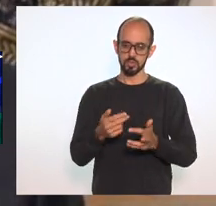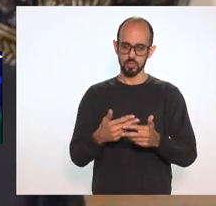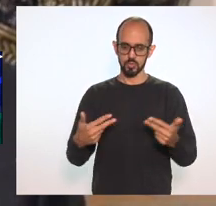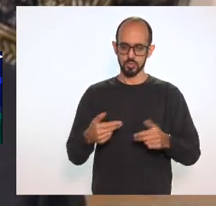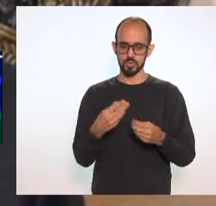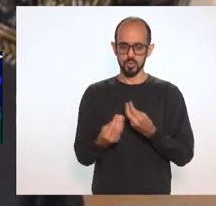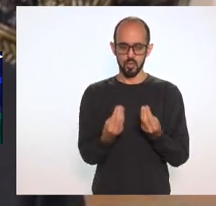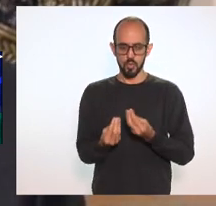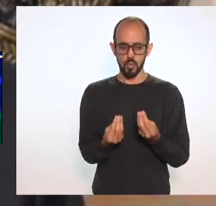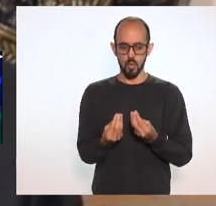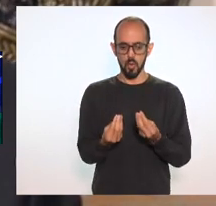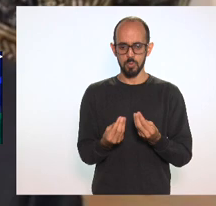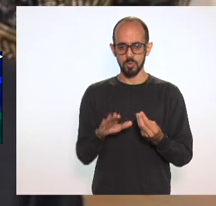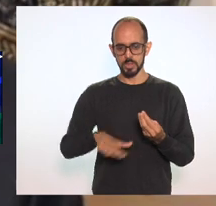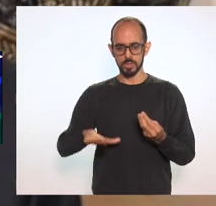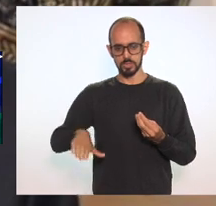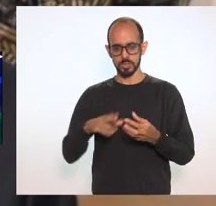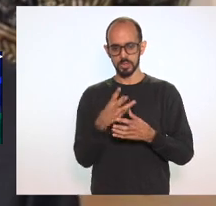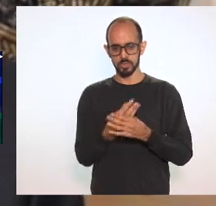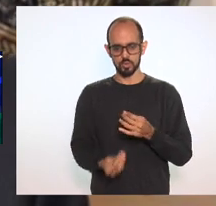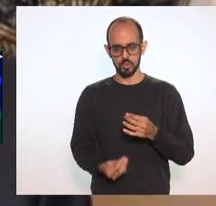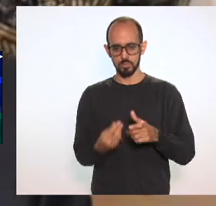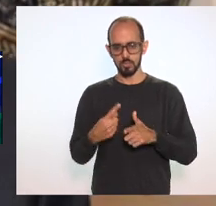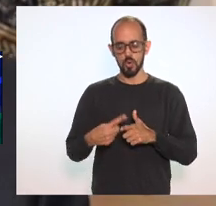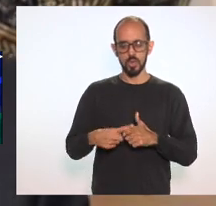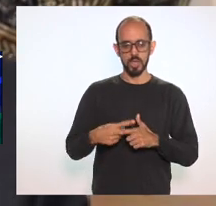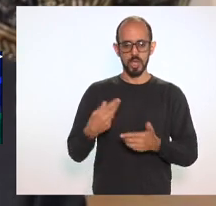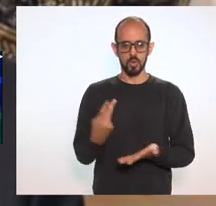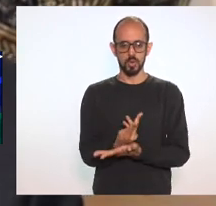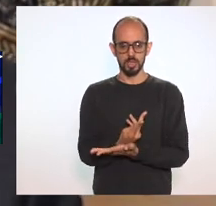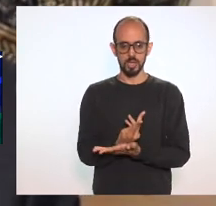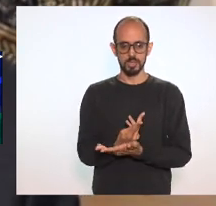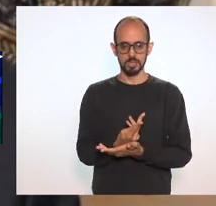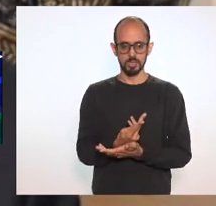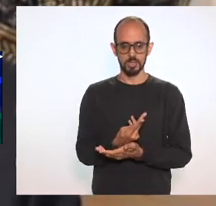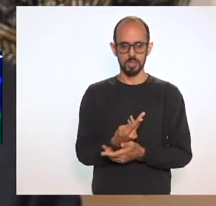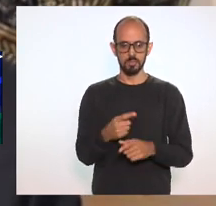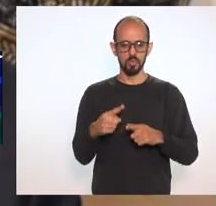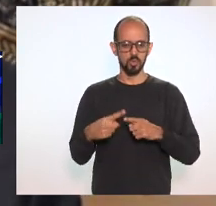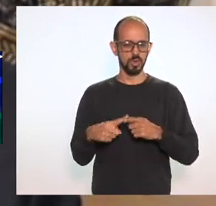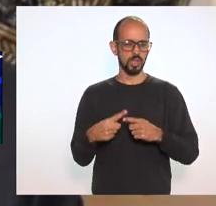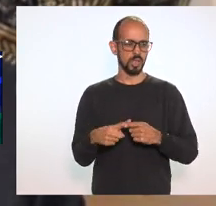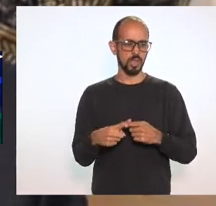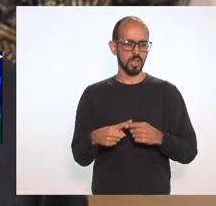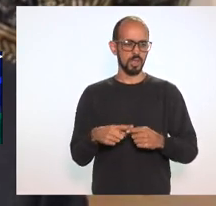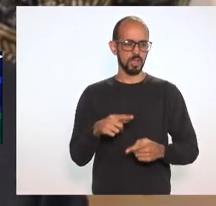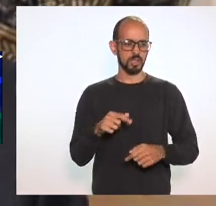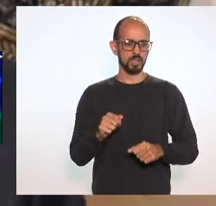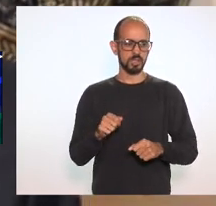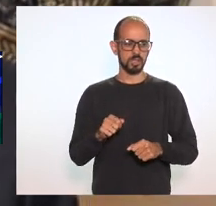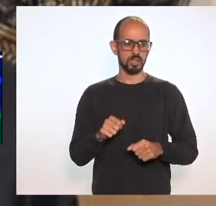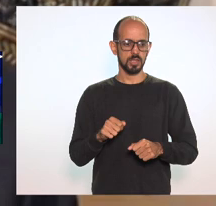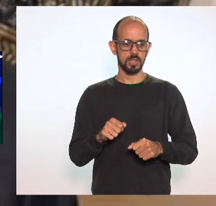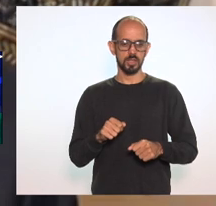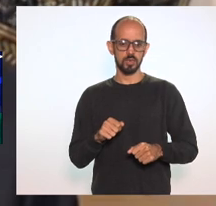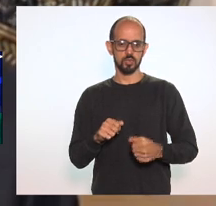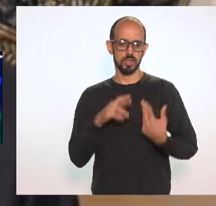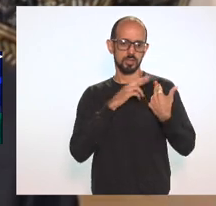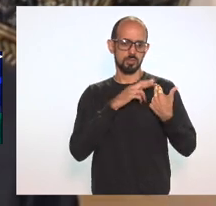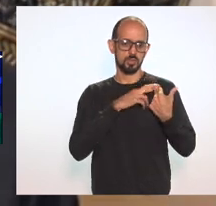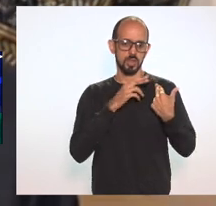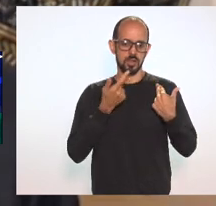essas câncer desaparecido porque o porquê das autoridades competentes Não estão conseguindo